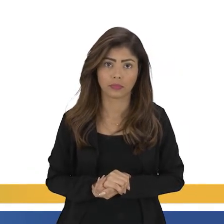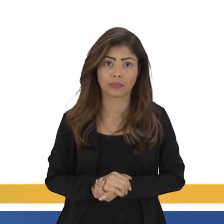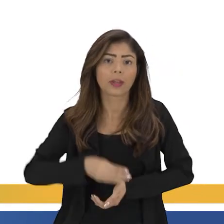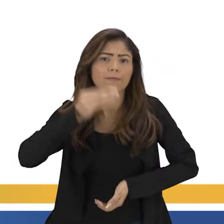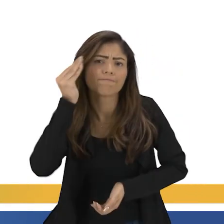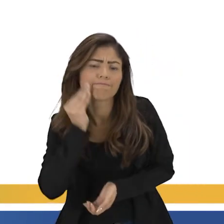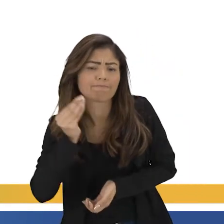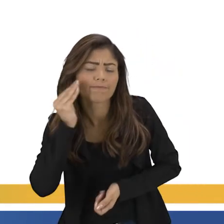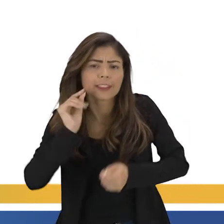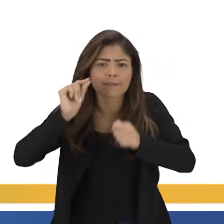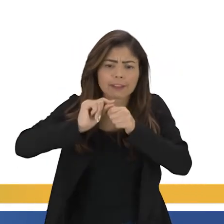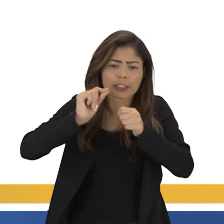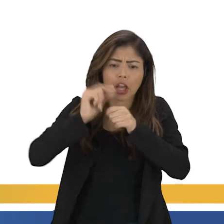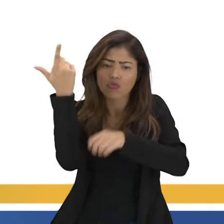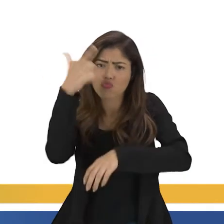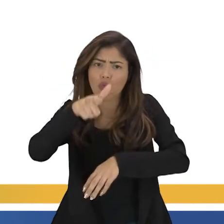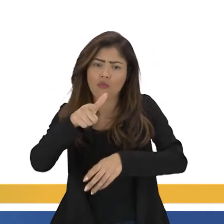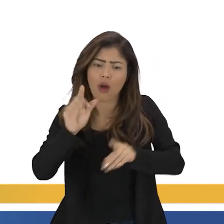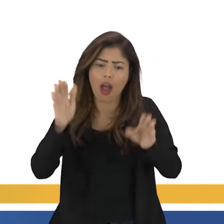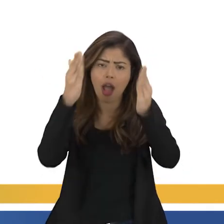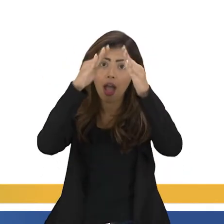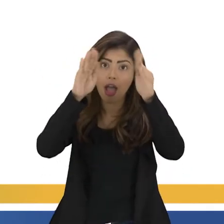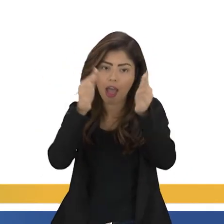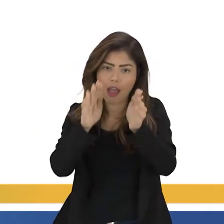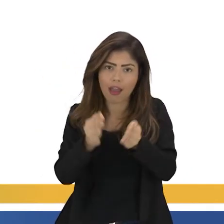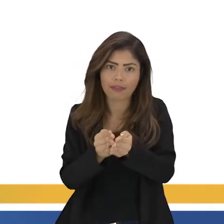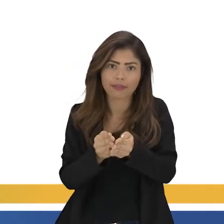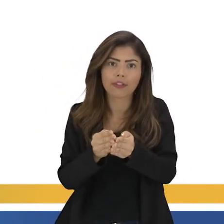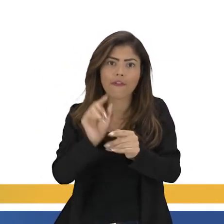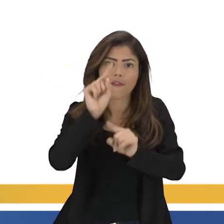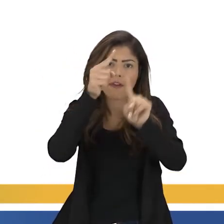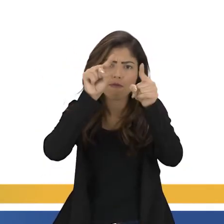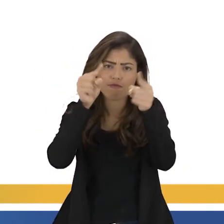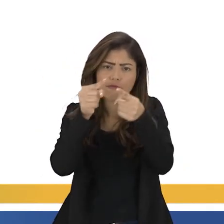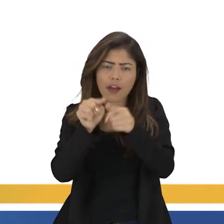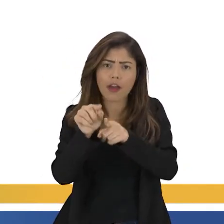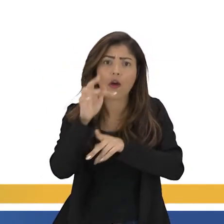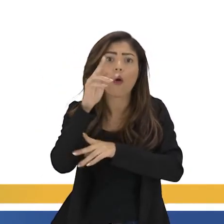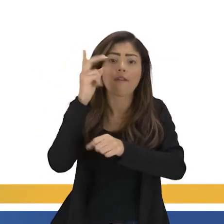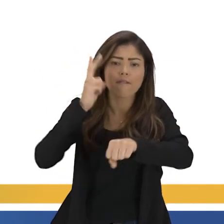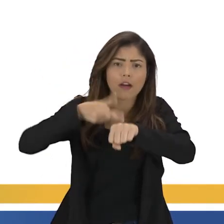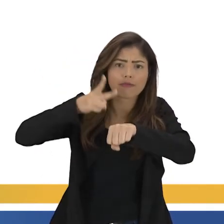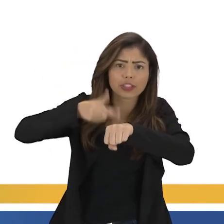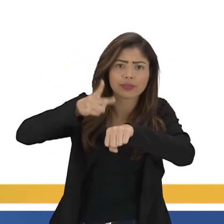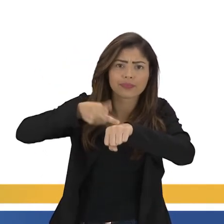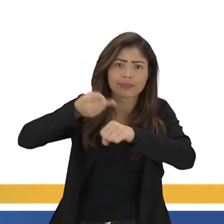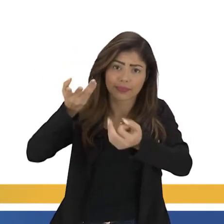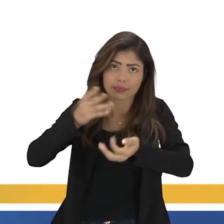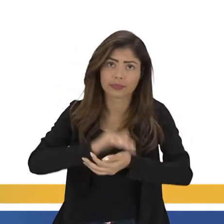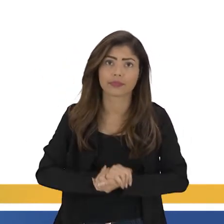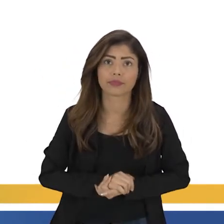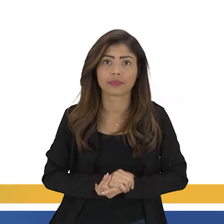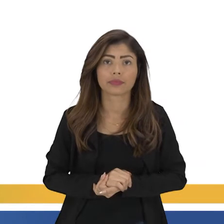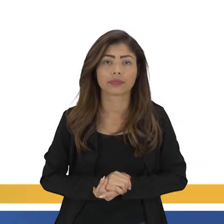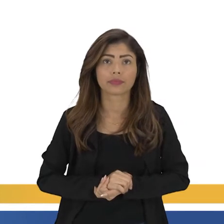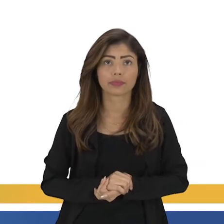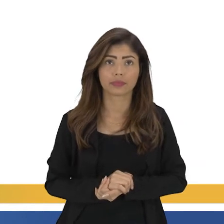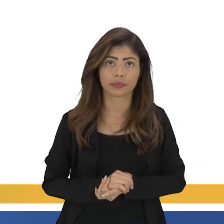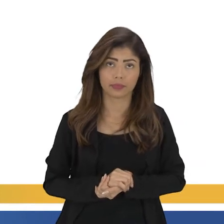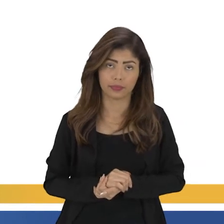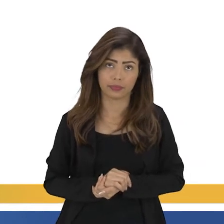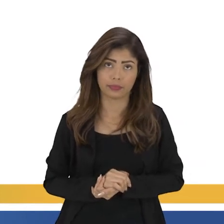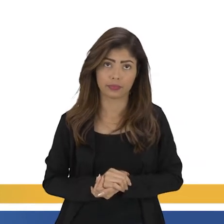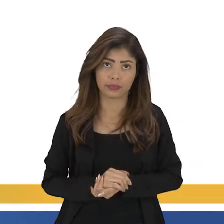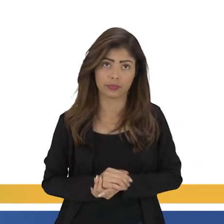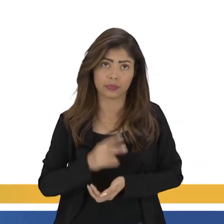Tenta reconstruir um frasco. Você tenta reconstruir um vidro, um pote, né? Você